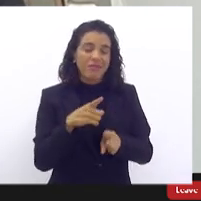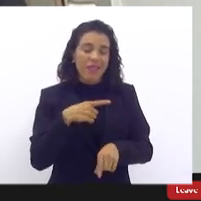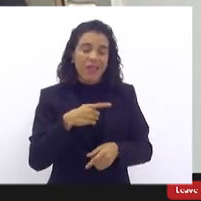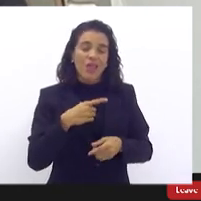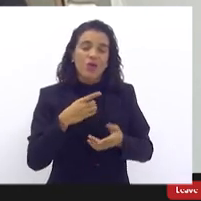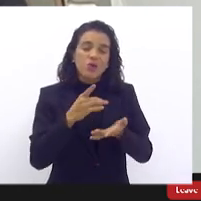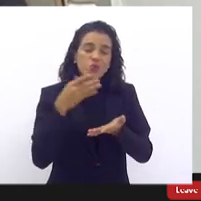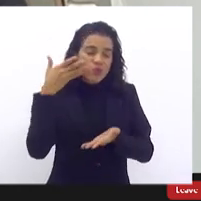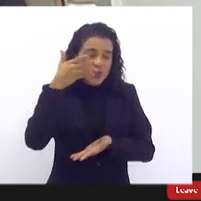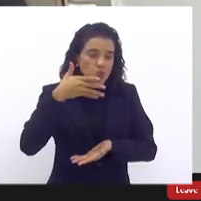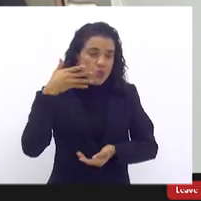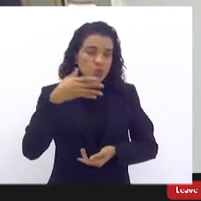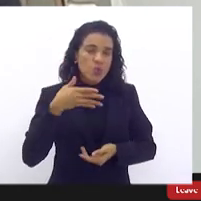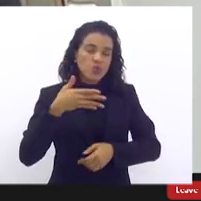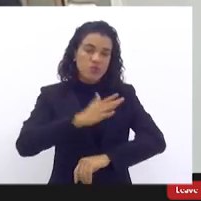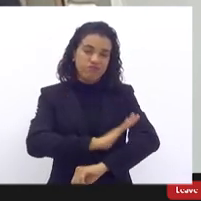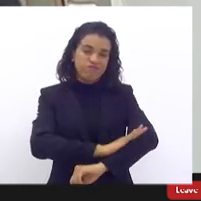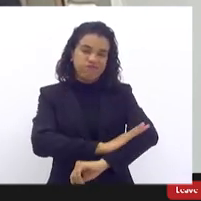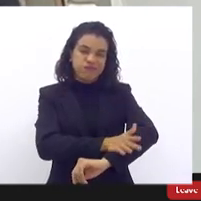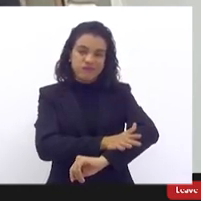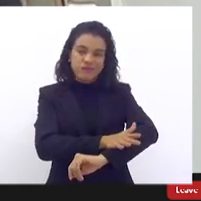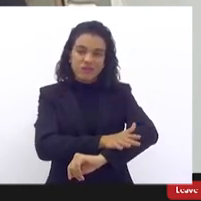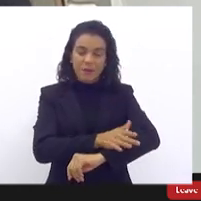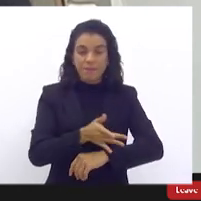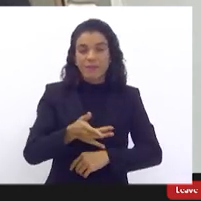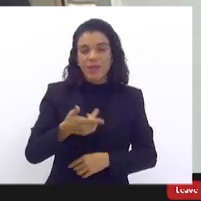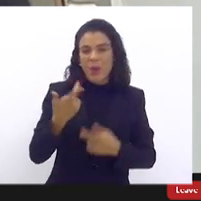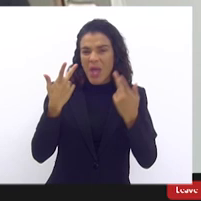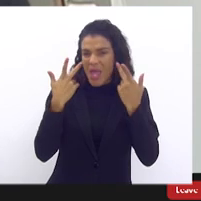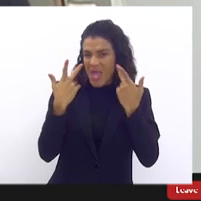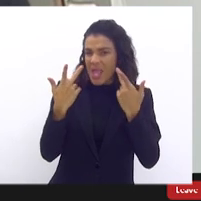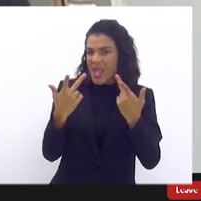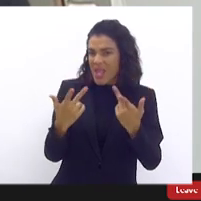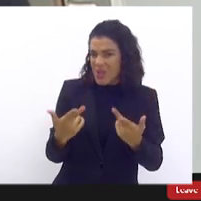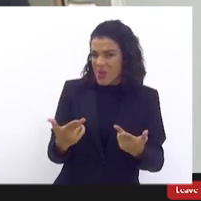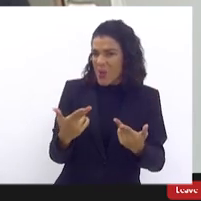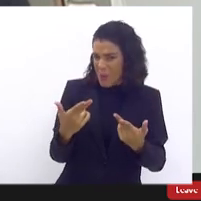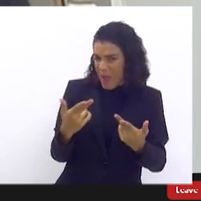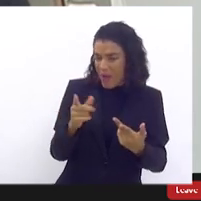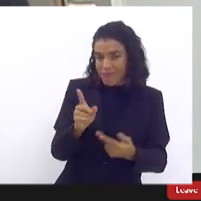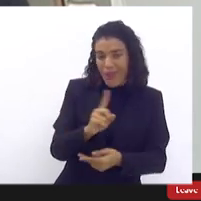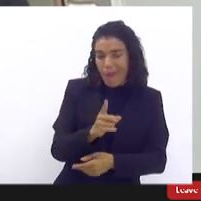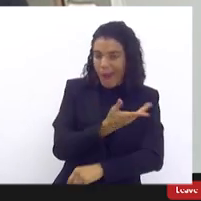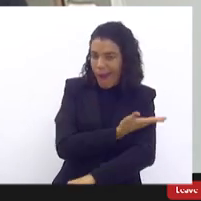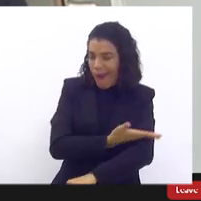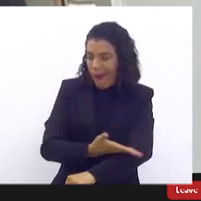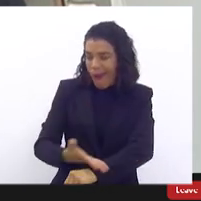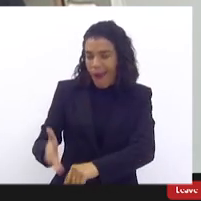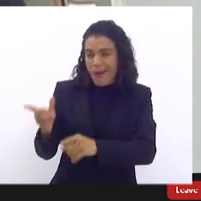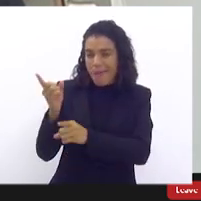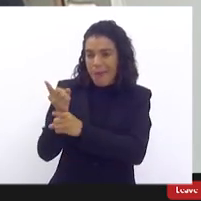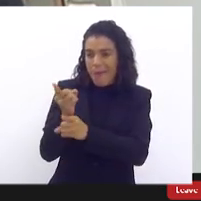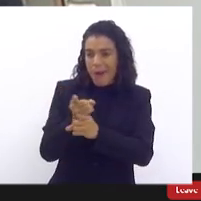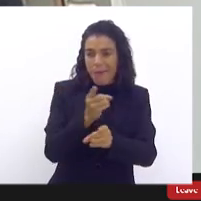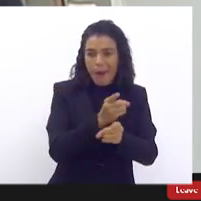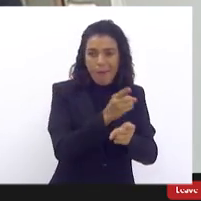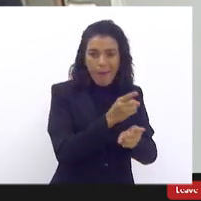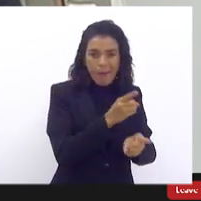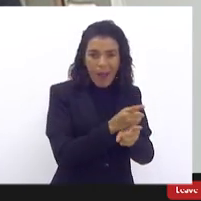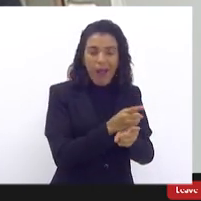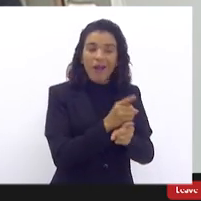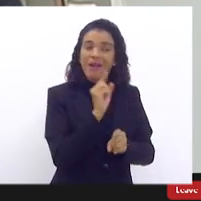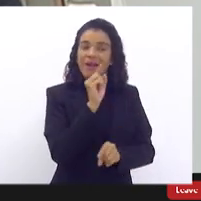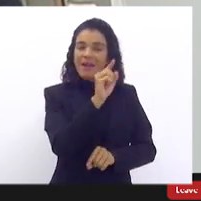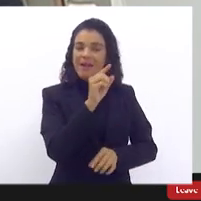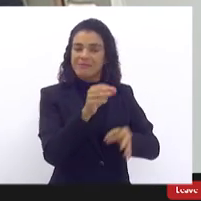vezes é bastante comum que... esses debates, quando chegam no